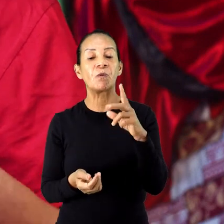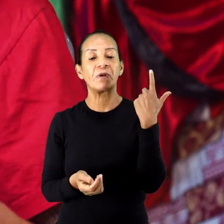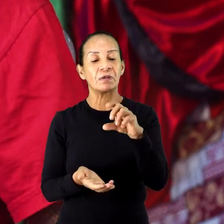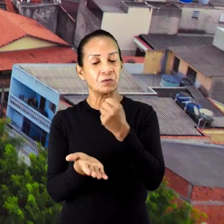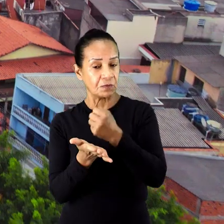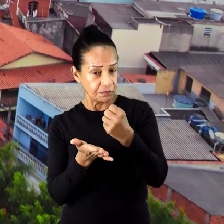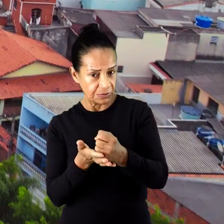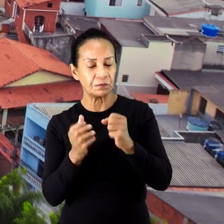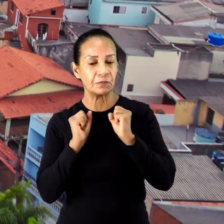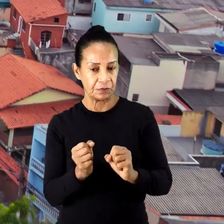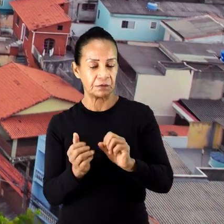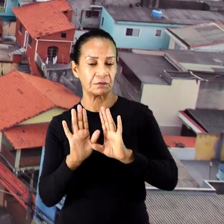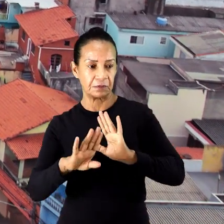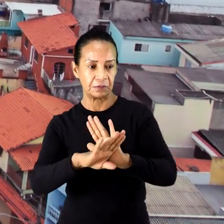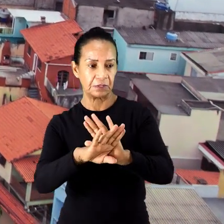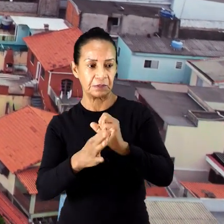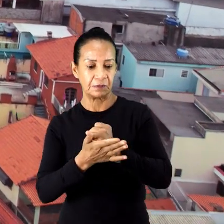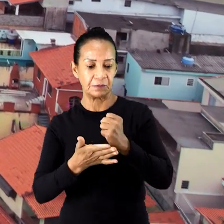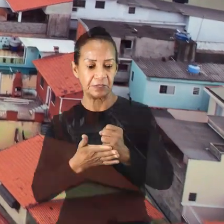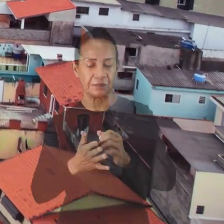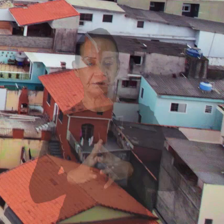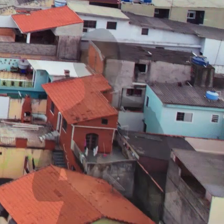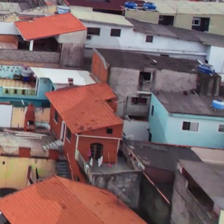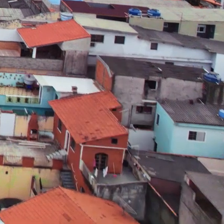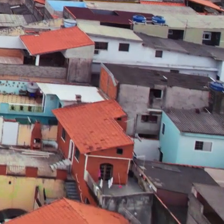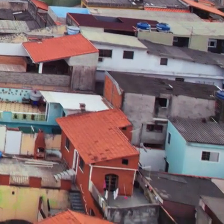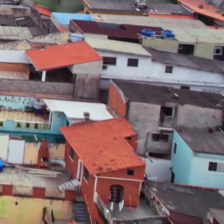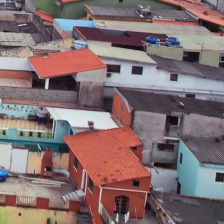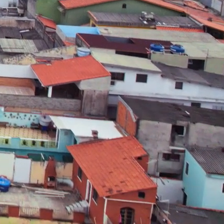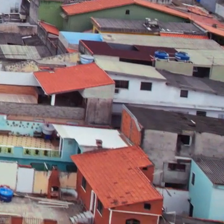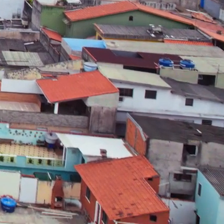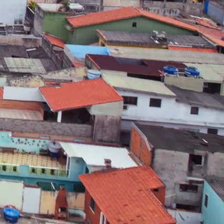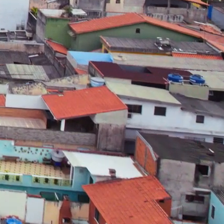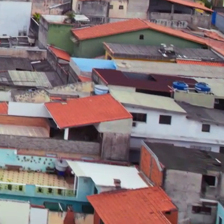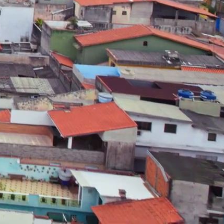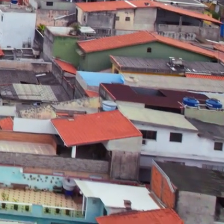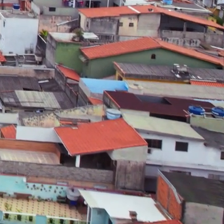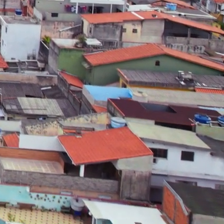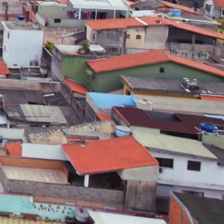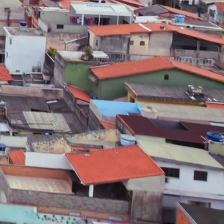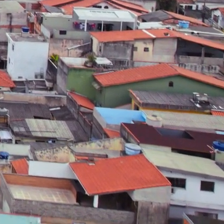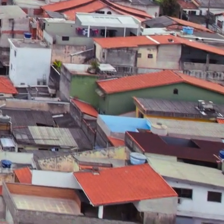parte burocrática. Várias casas, alguns carros na rua.